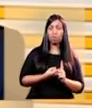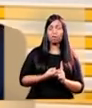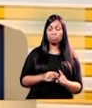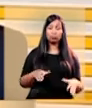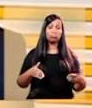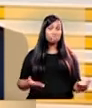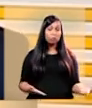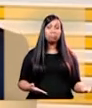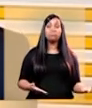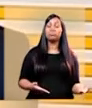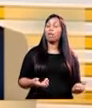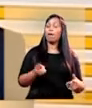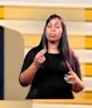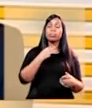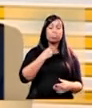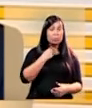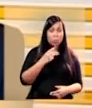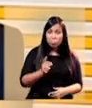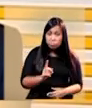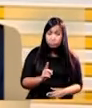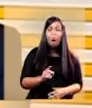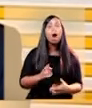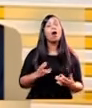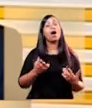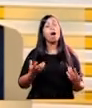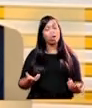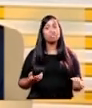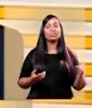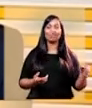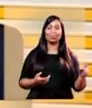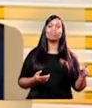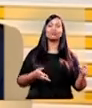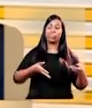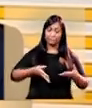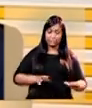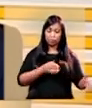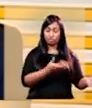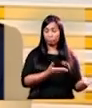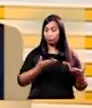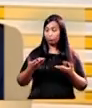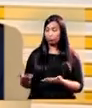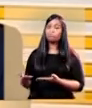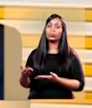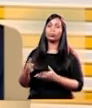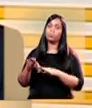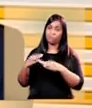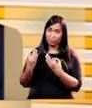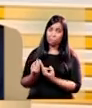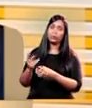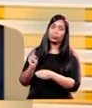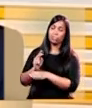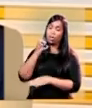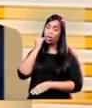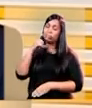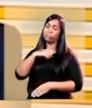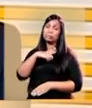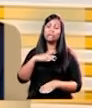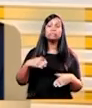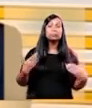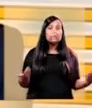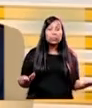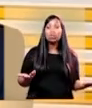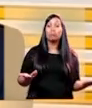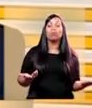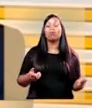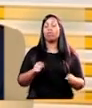maternidade e, não sendo possível, aí sim nós colocamos para a família substituta, ou seja, para a adoção.